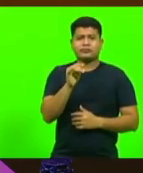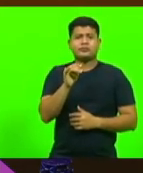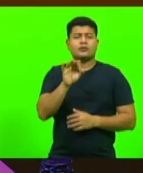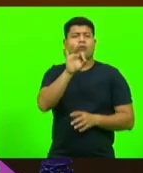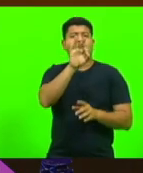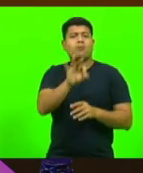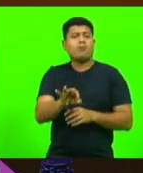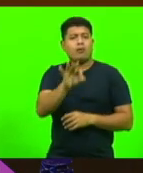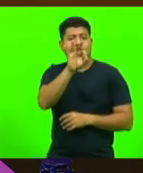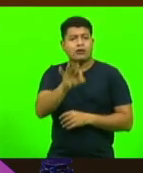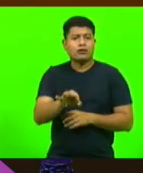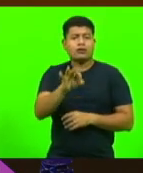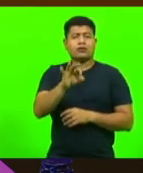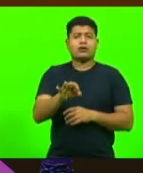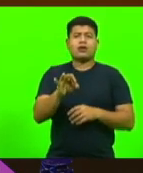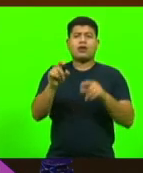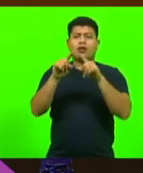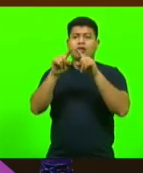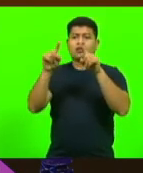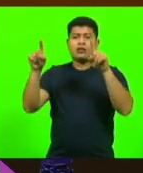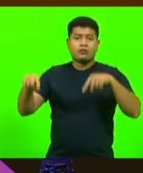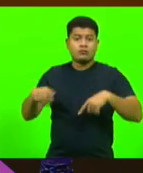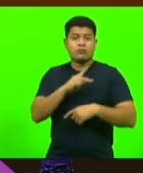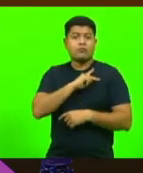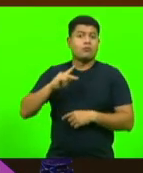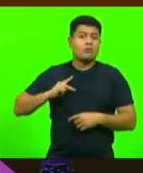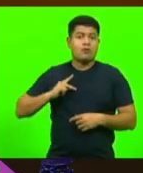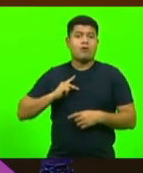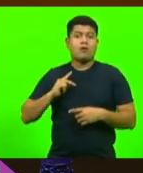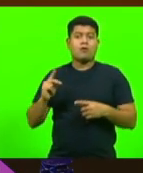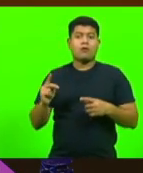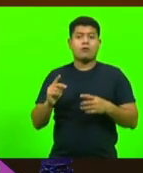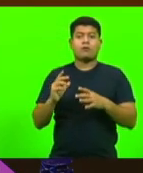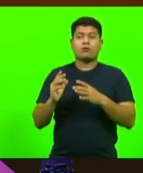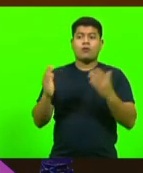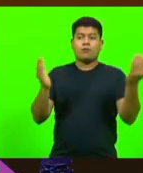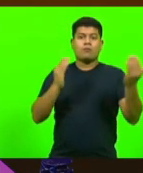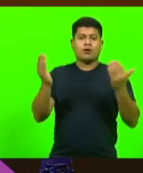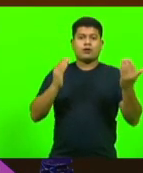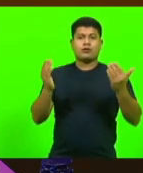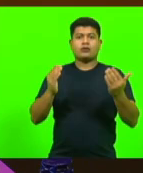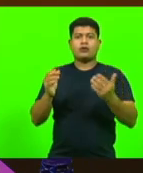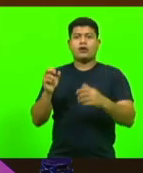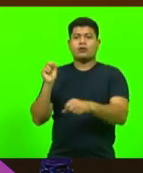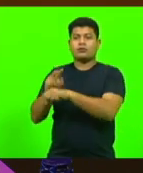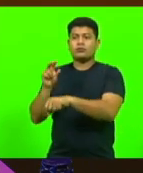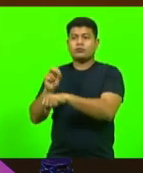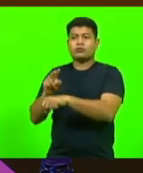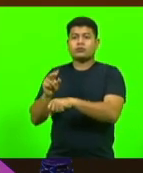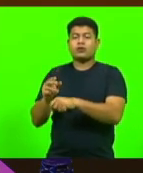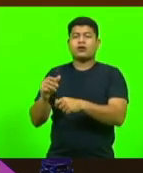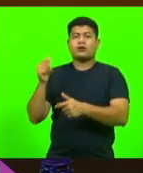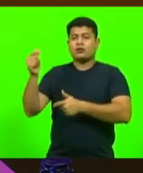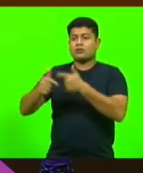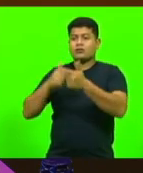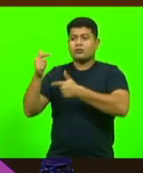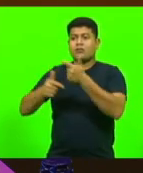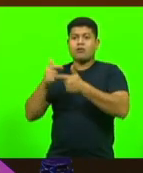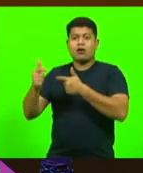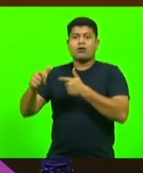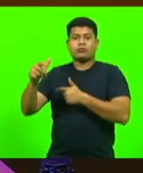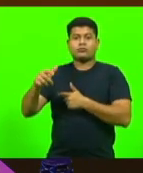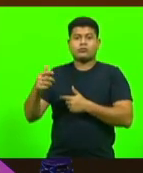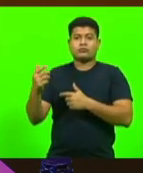o públicos em relação ao total de Empregados é de 30, 34 por cento